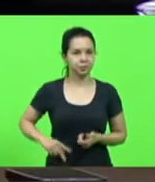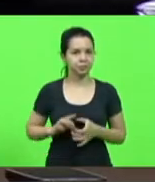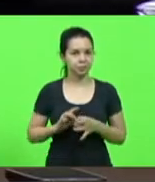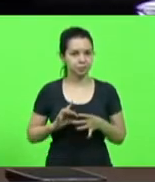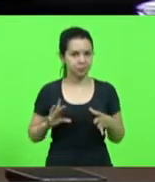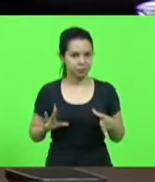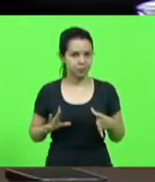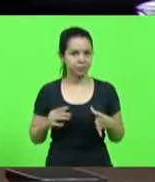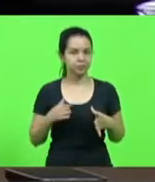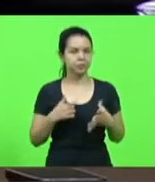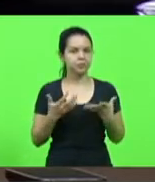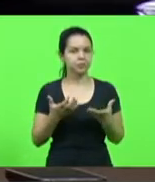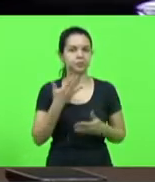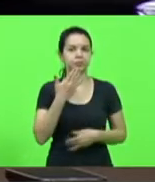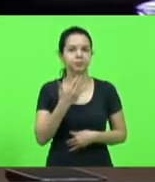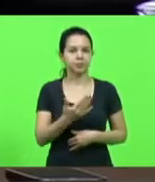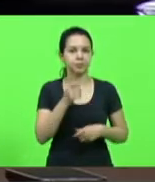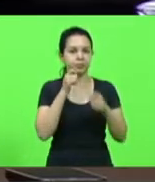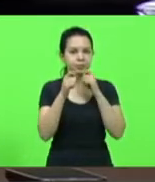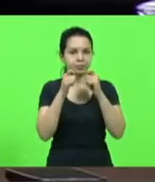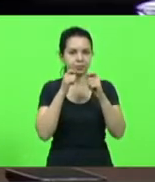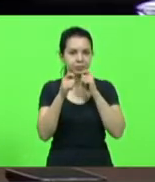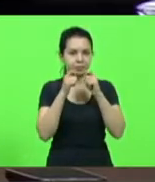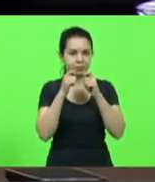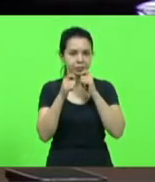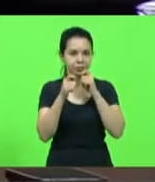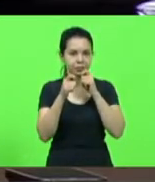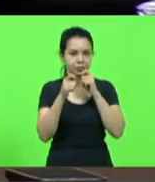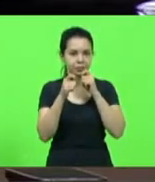pedir à assessoria que fosse colocado aqui